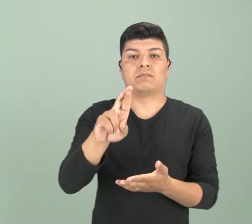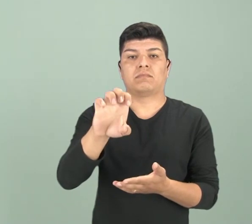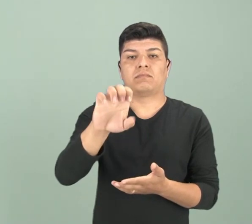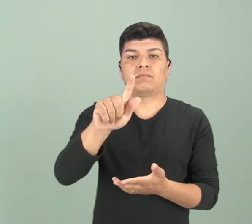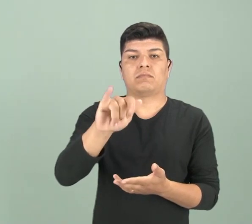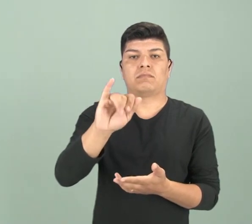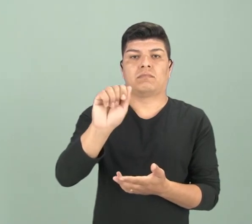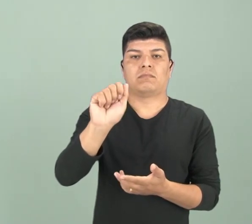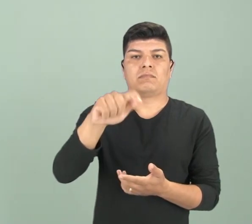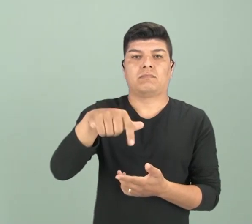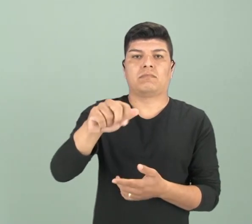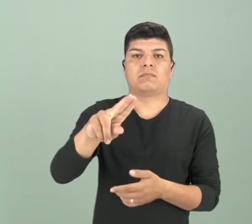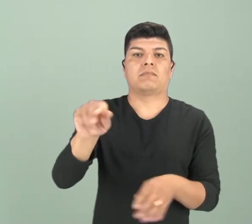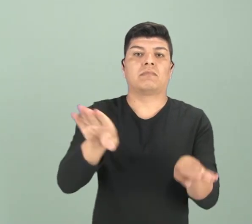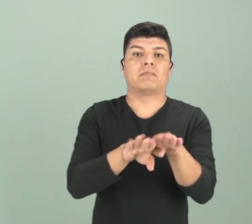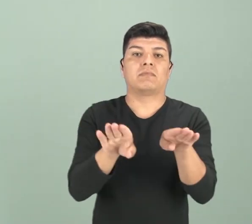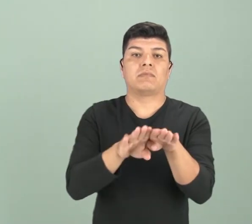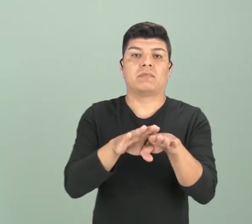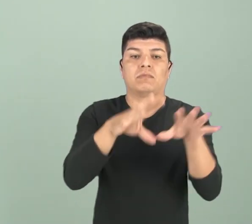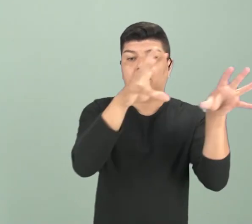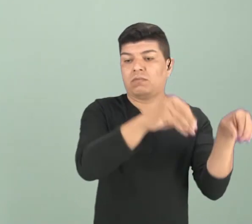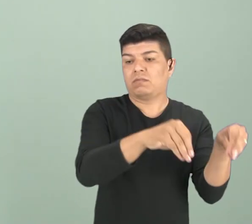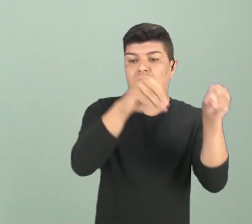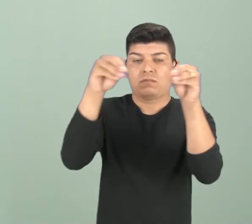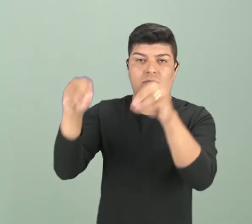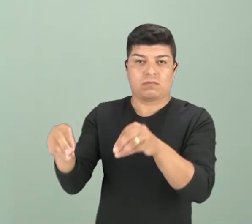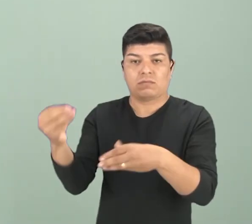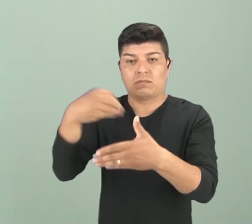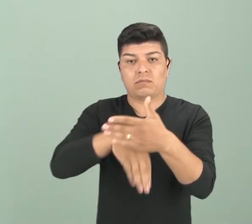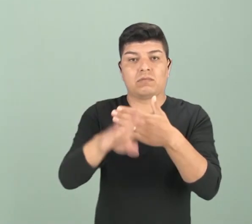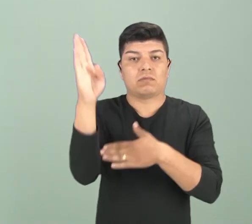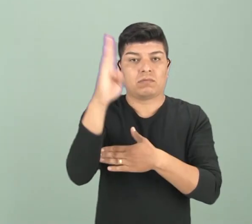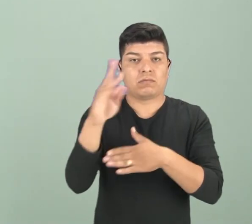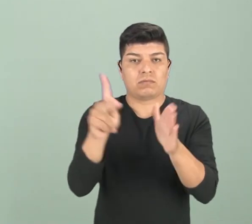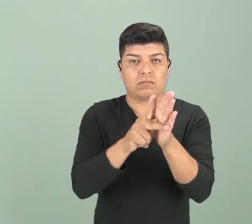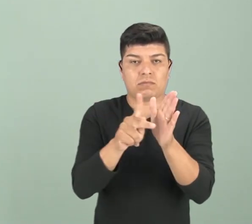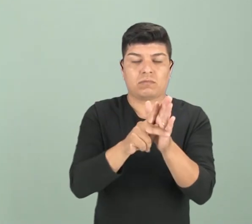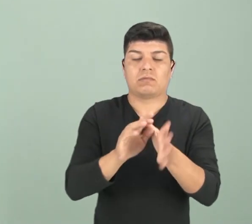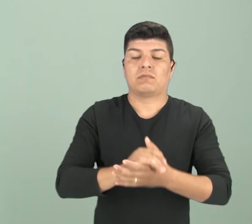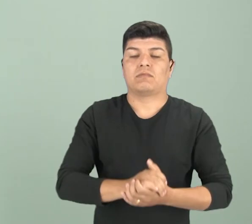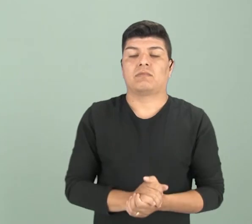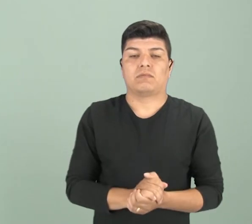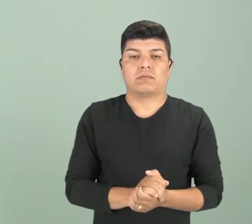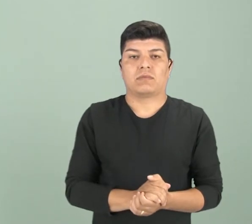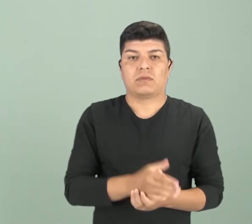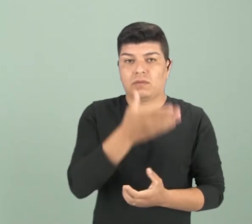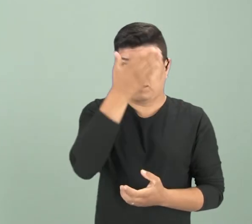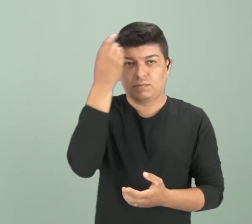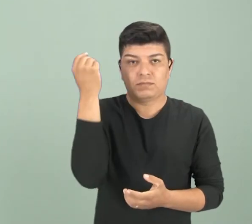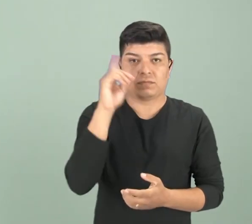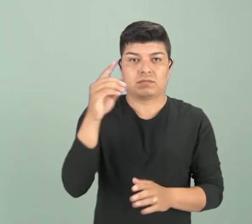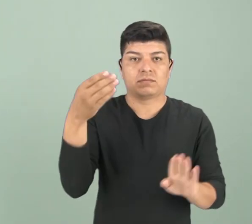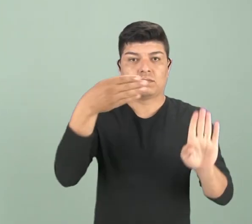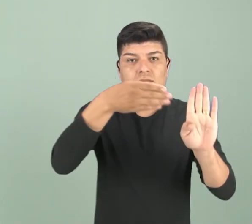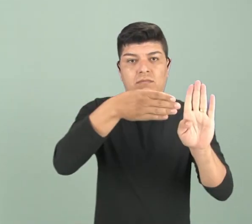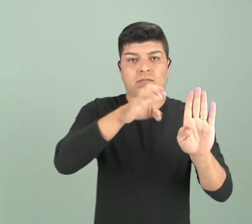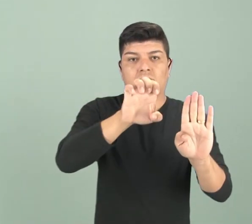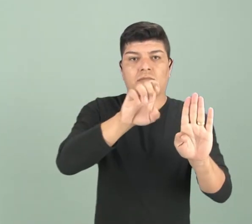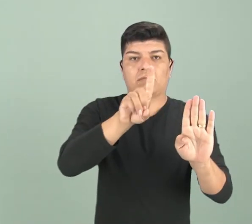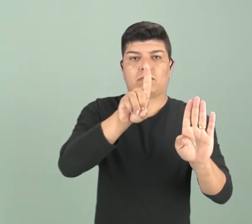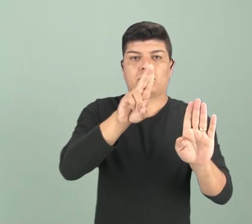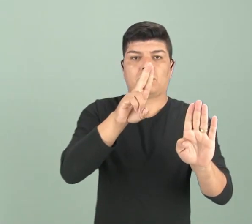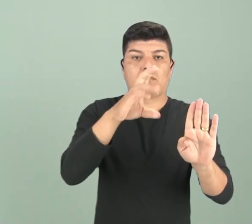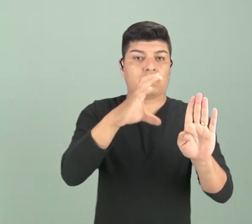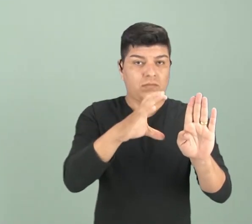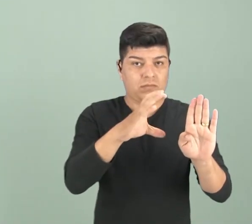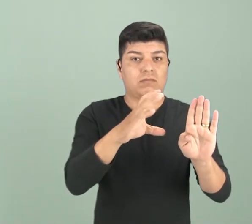que é quando pessoas saem de uma região para outra, mas dentro do nosso país. Tá? Não esqueçam de acessar a